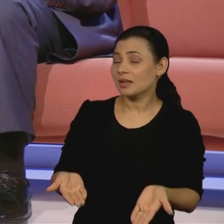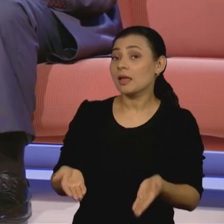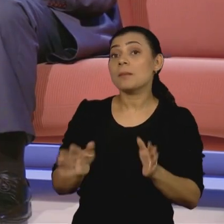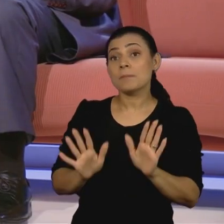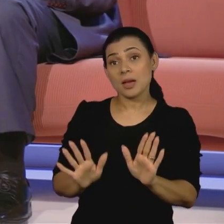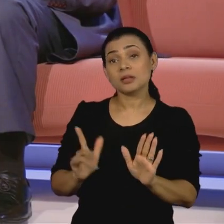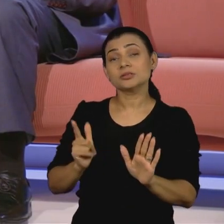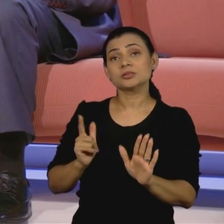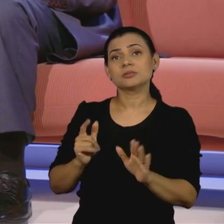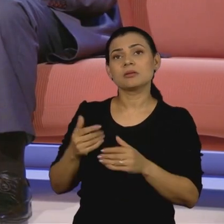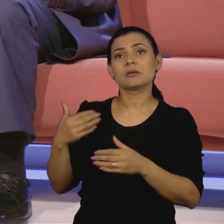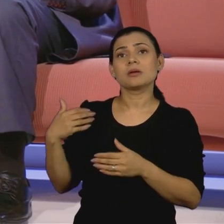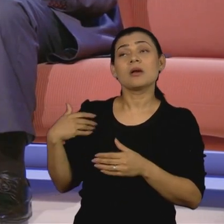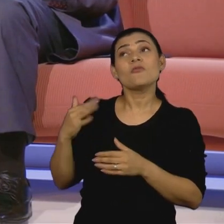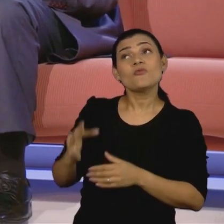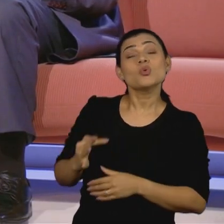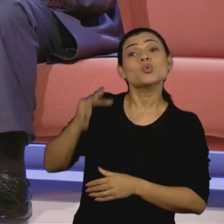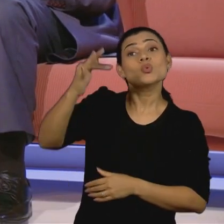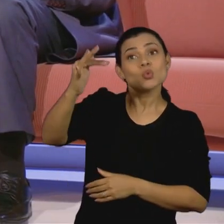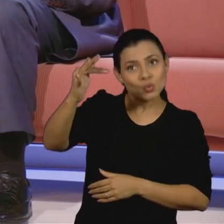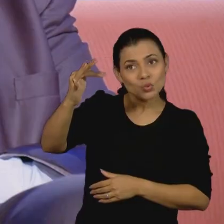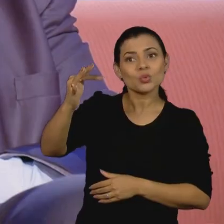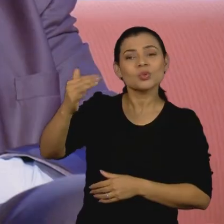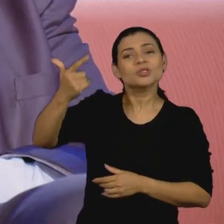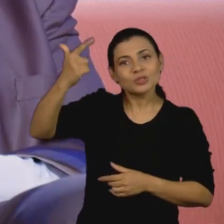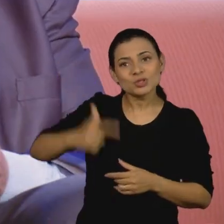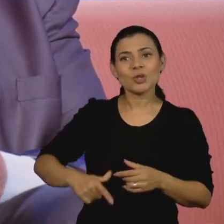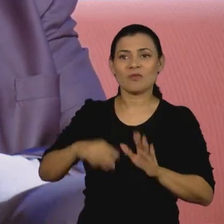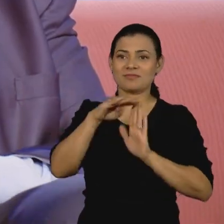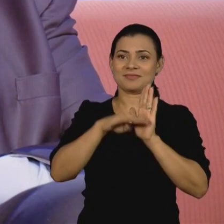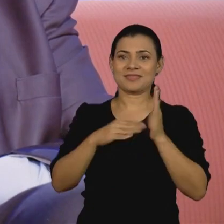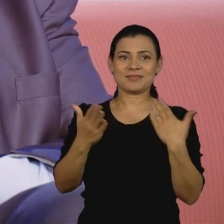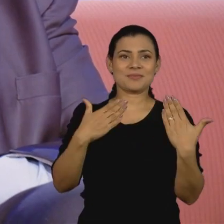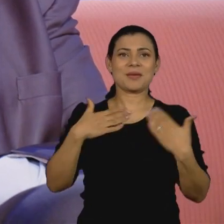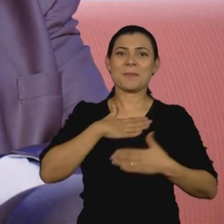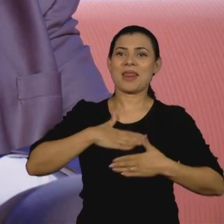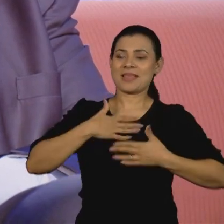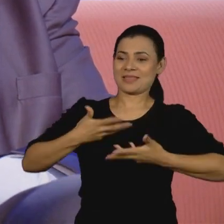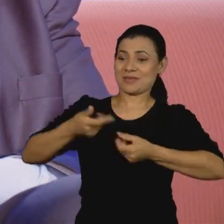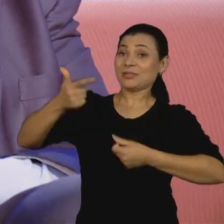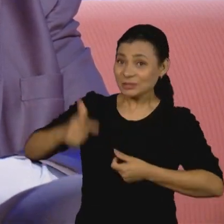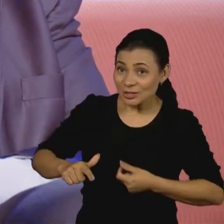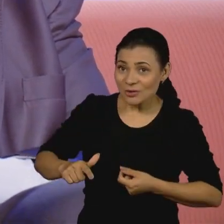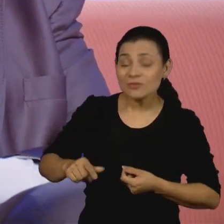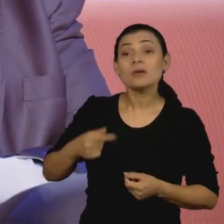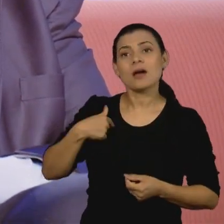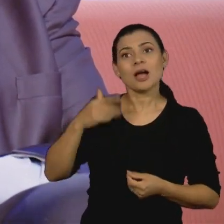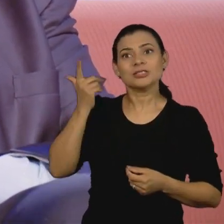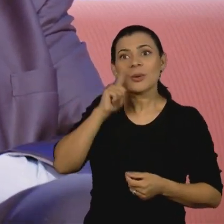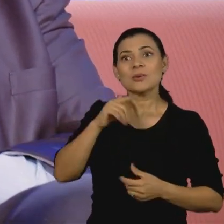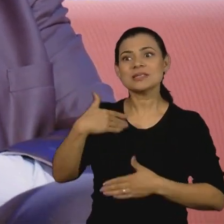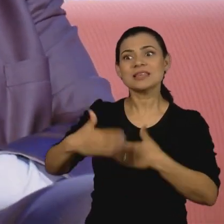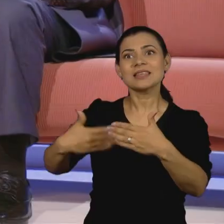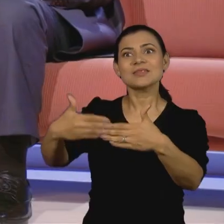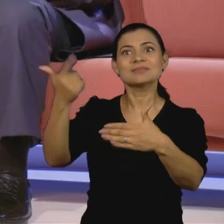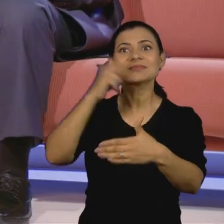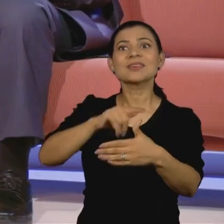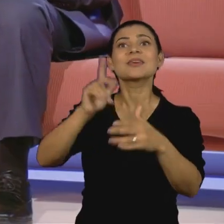há um certo tempo nós vamos chegar aqui, voltar aqui no teu programa com o maior prazer e falar, olha, avançamos